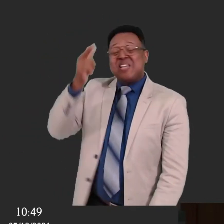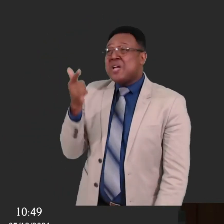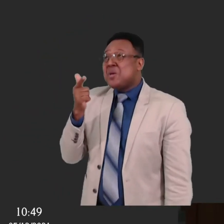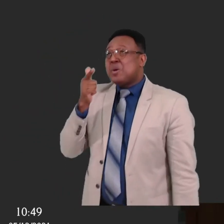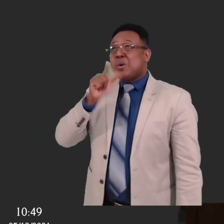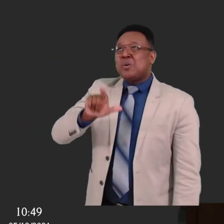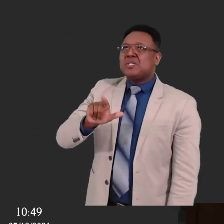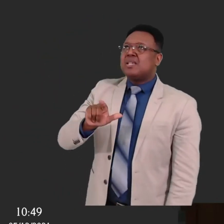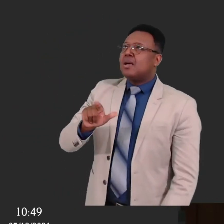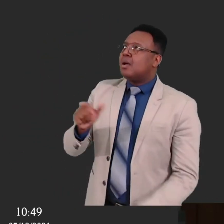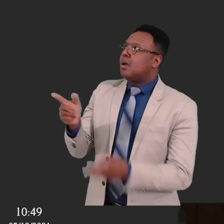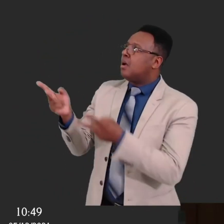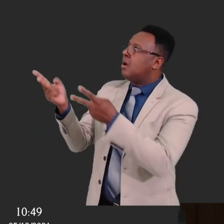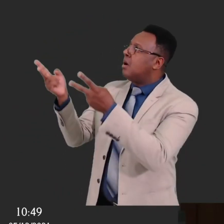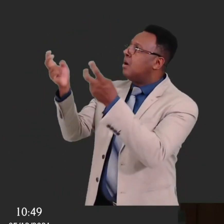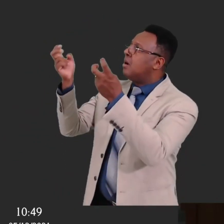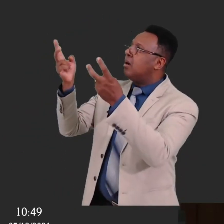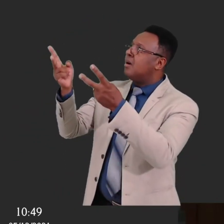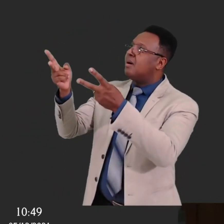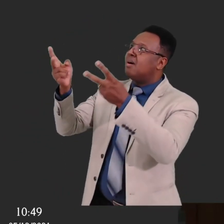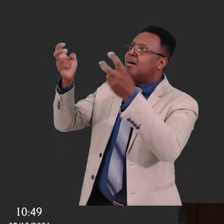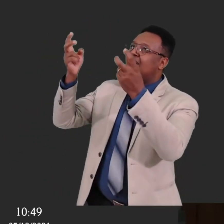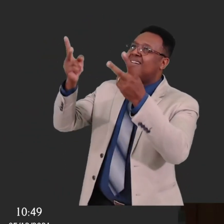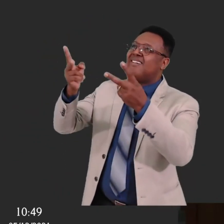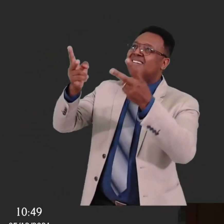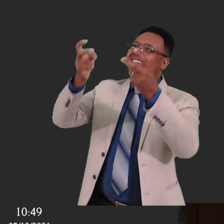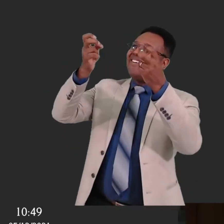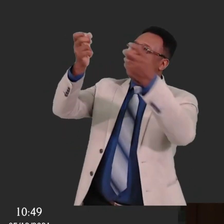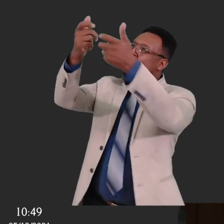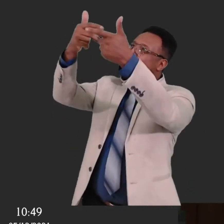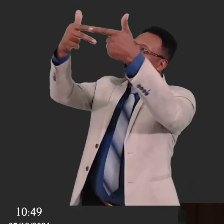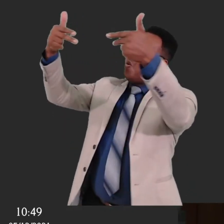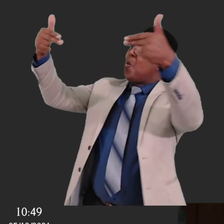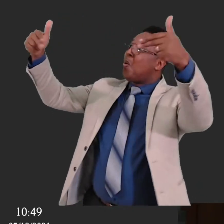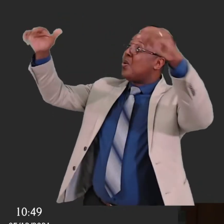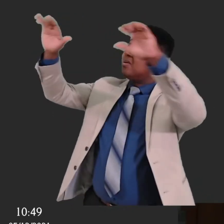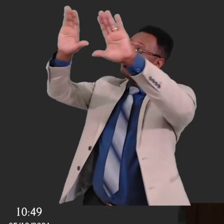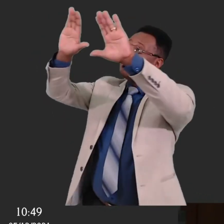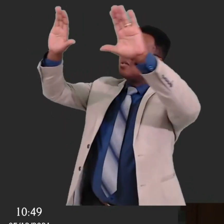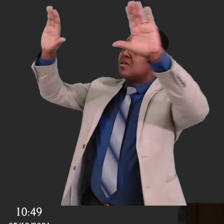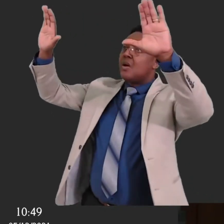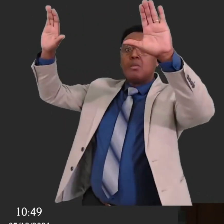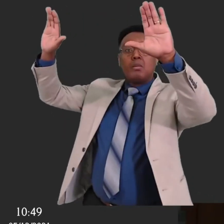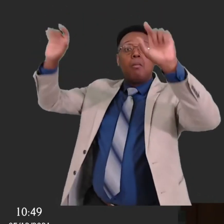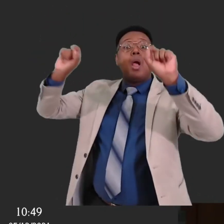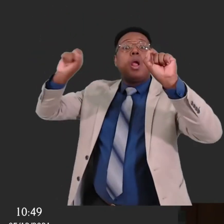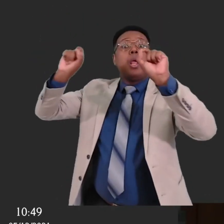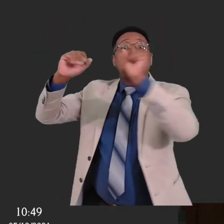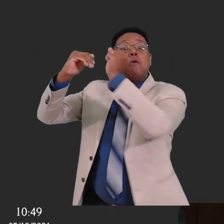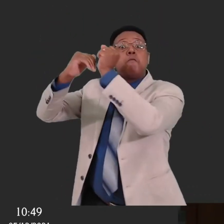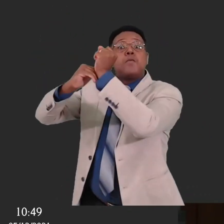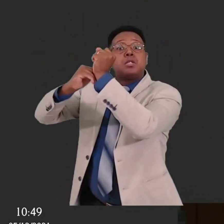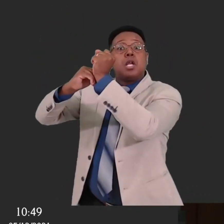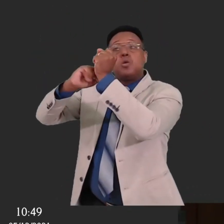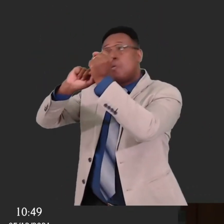da glória que este mistério de Cristo traz para nós. Que mistério é este? É Jesus Cristo que é a